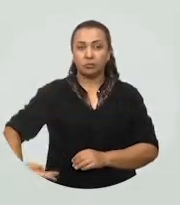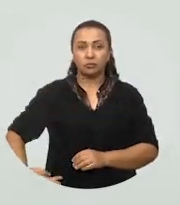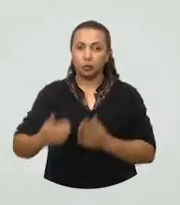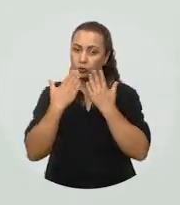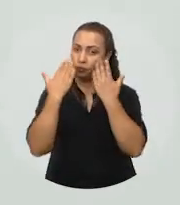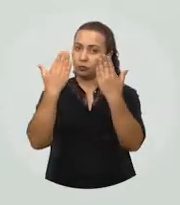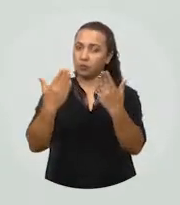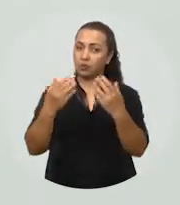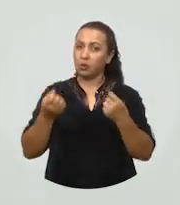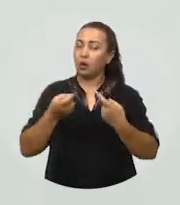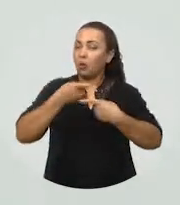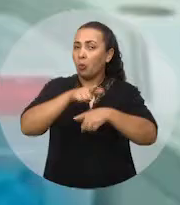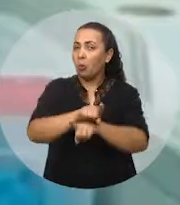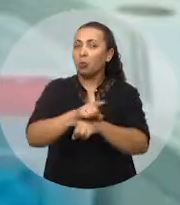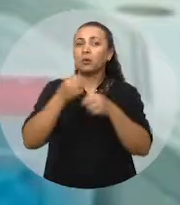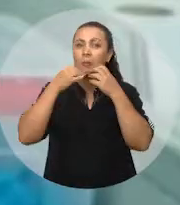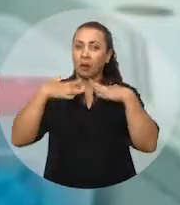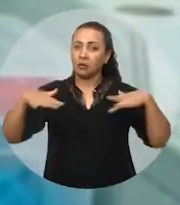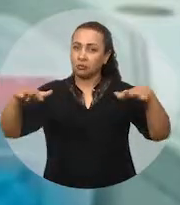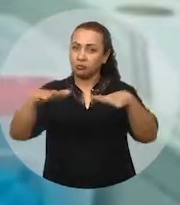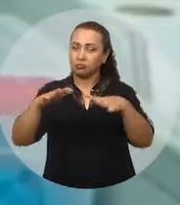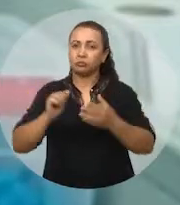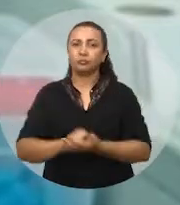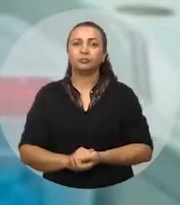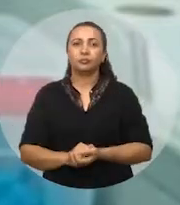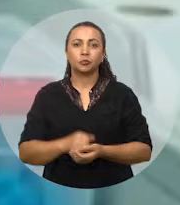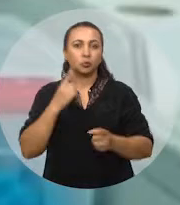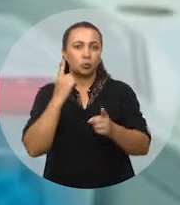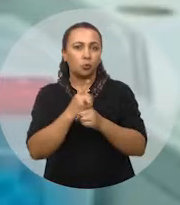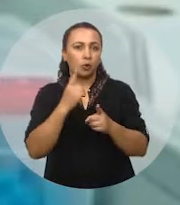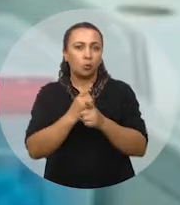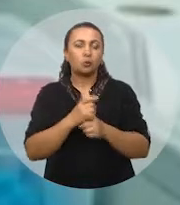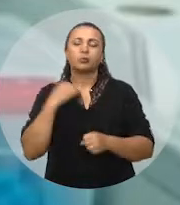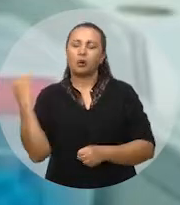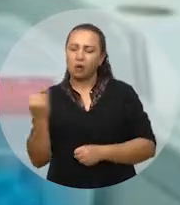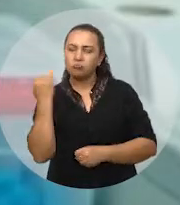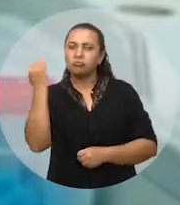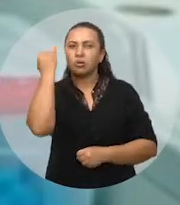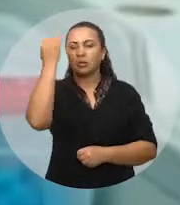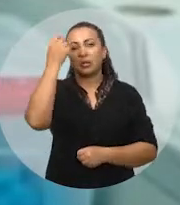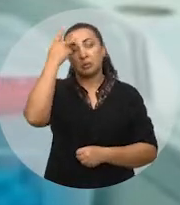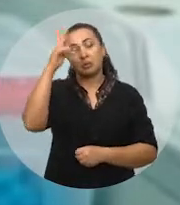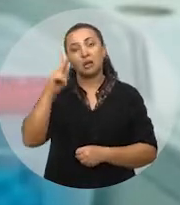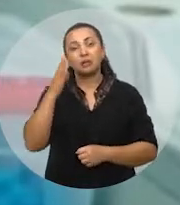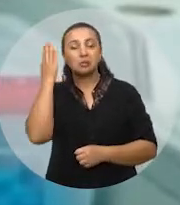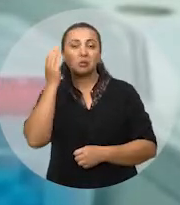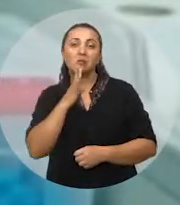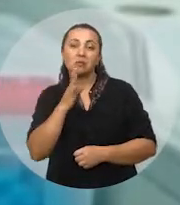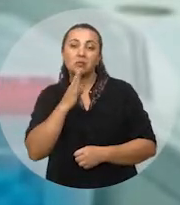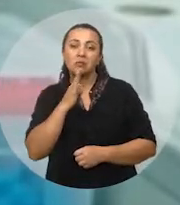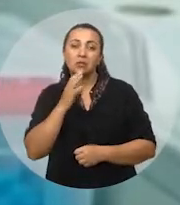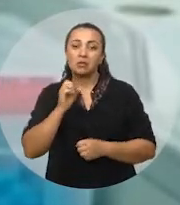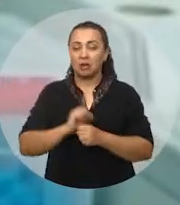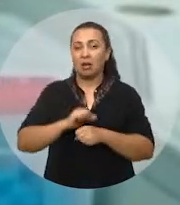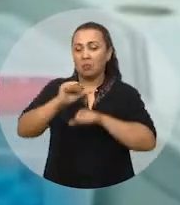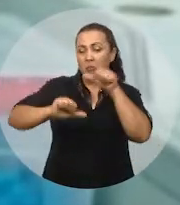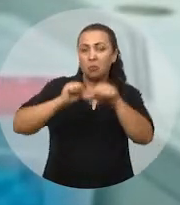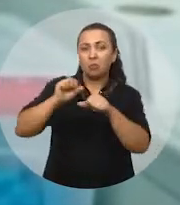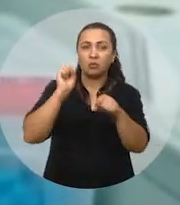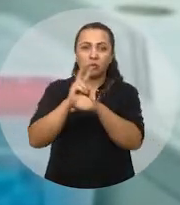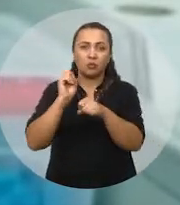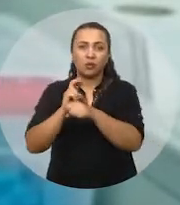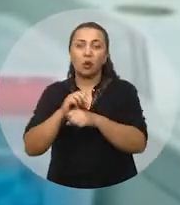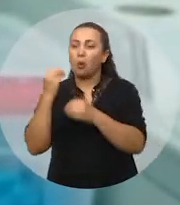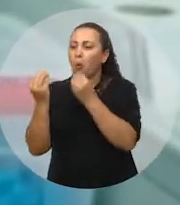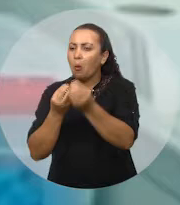de enfrentamento à pandemia. A identificação dessas mutações é extremamente importante, porque dependendo de onde elas acontecem e com